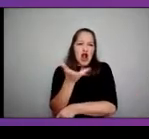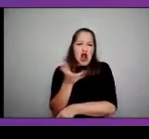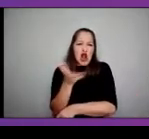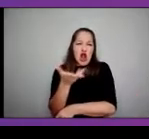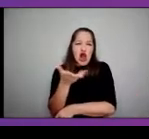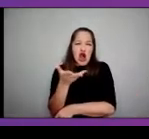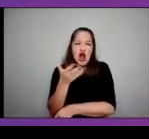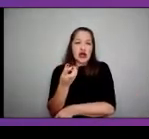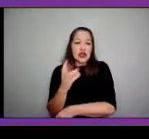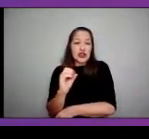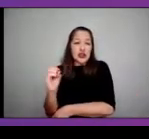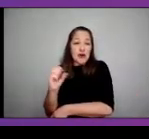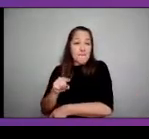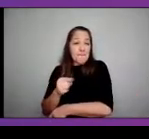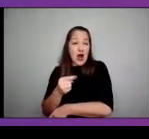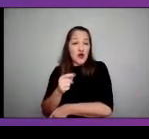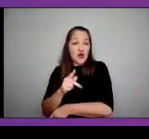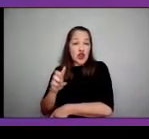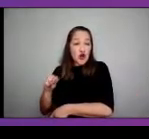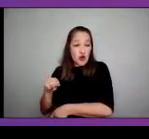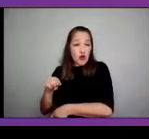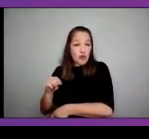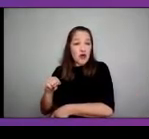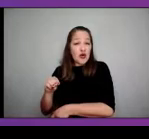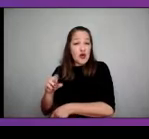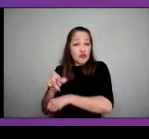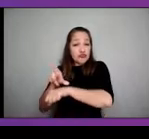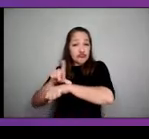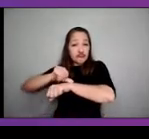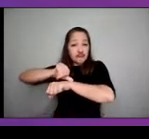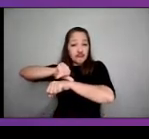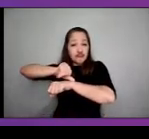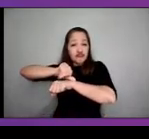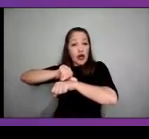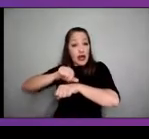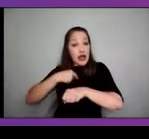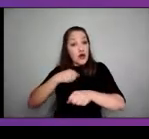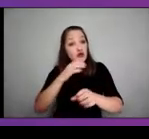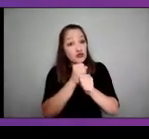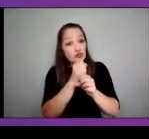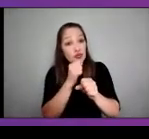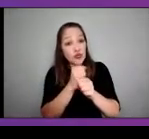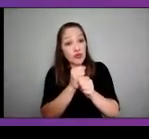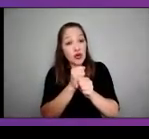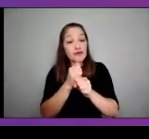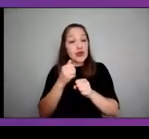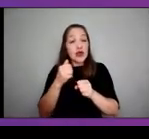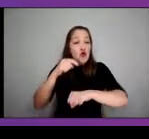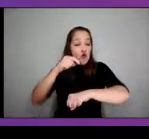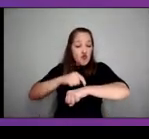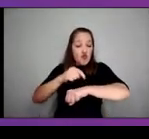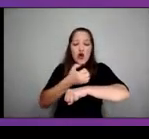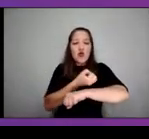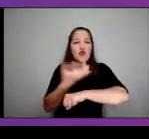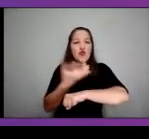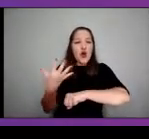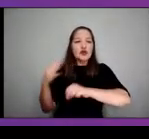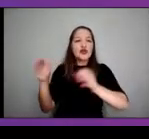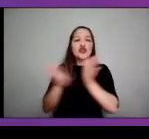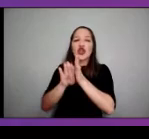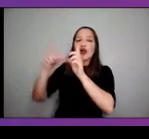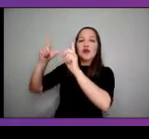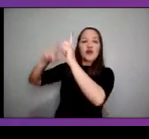300 no final por segundo e ontem fiz um cálculo de quanto tempo levaria para chegar numa estrela mais próxima aqui que tá no céu sobre a minha cabeça e tal eu